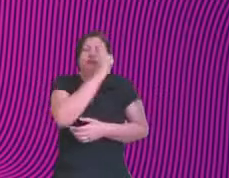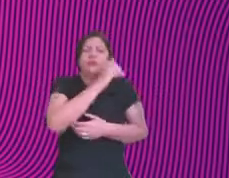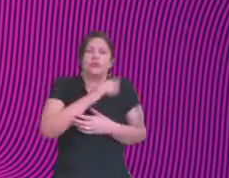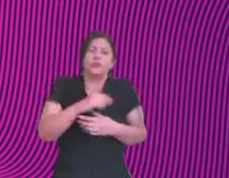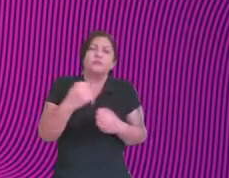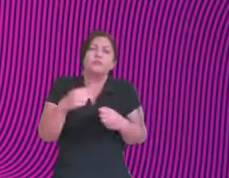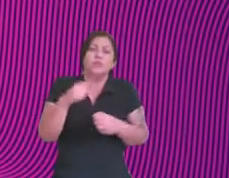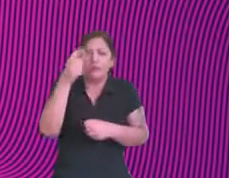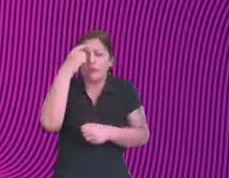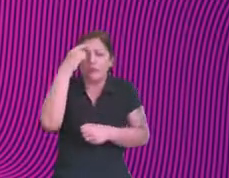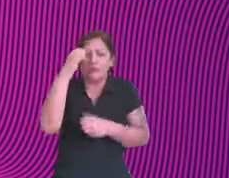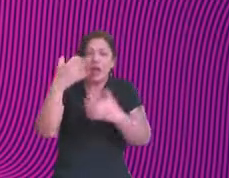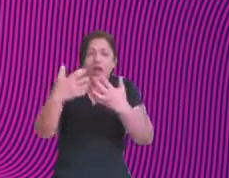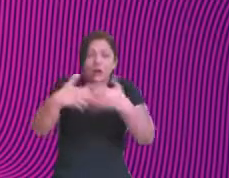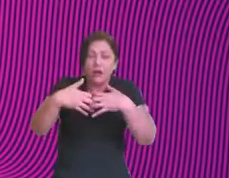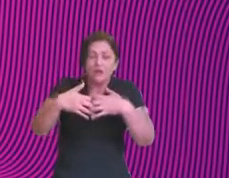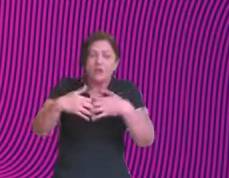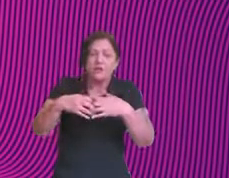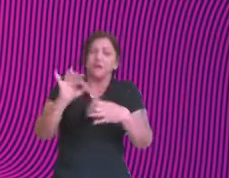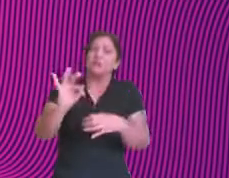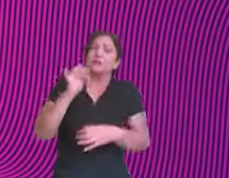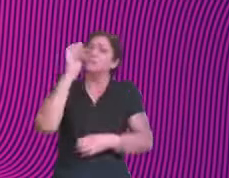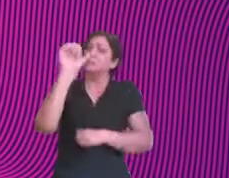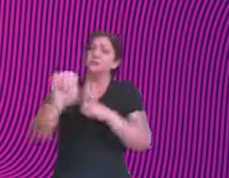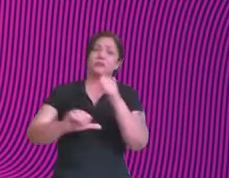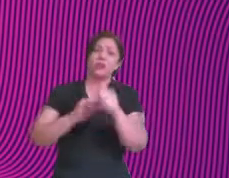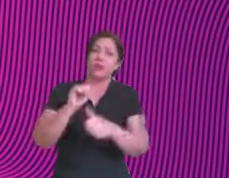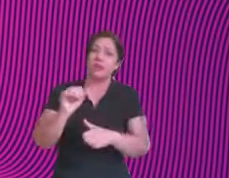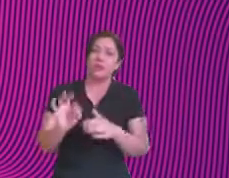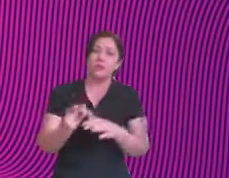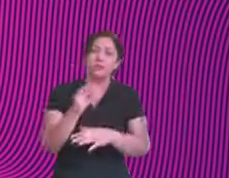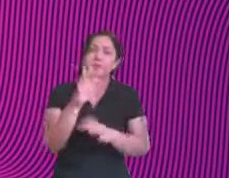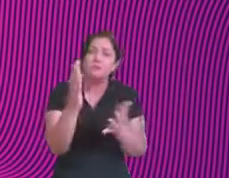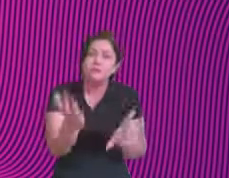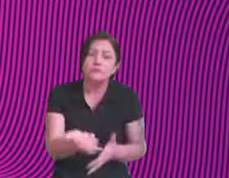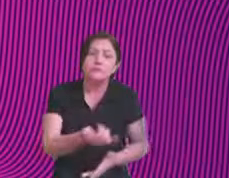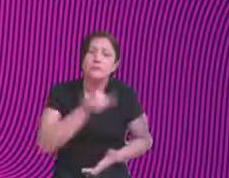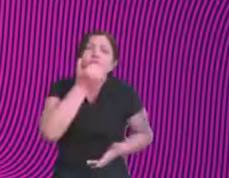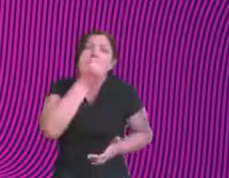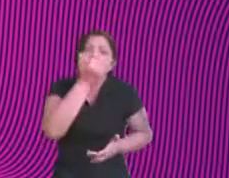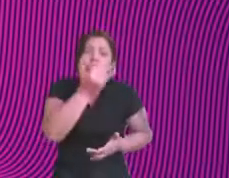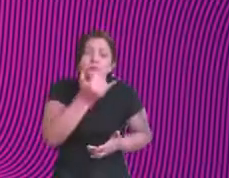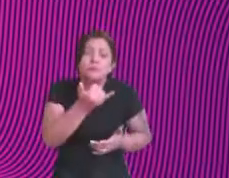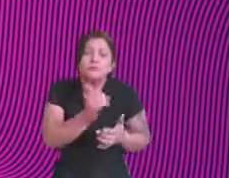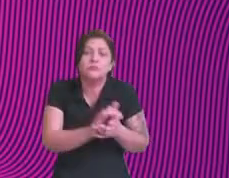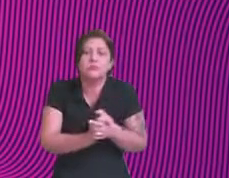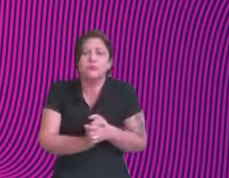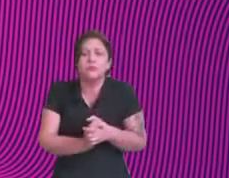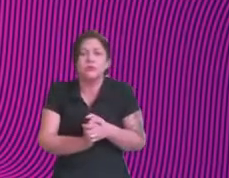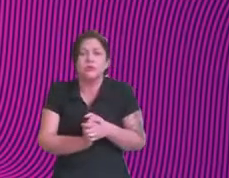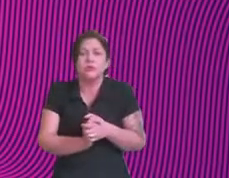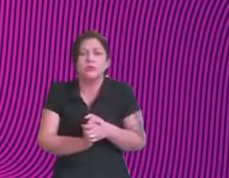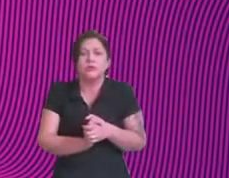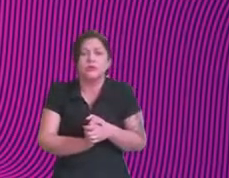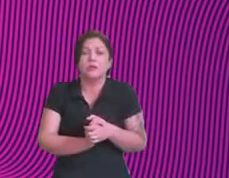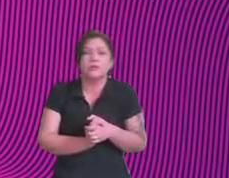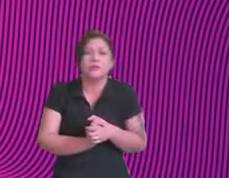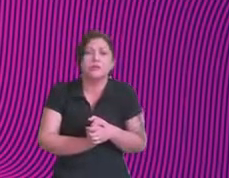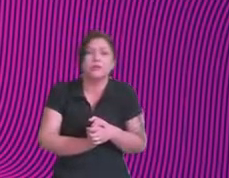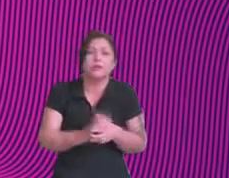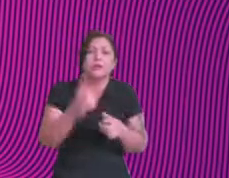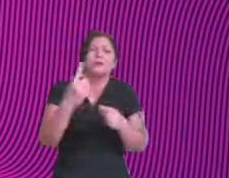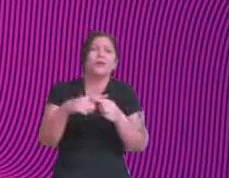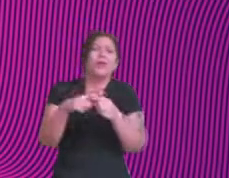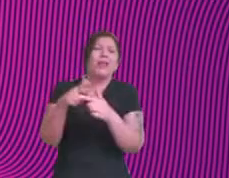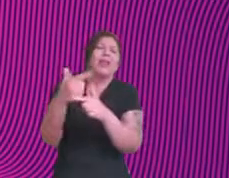Mas aí é outra história, a gente discute. Não hipertermo quimioterapia, mas no tratamento com radioterapia, mas aí